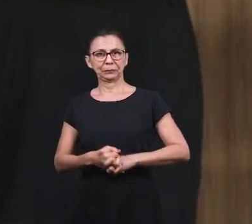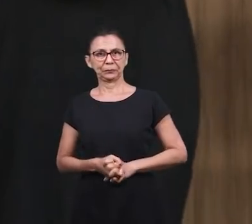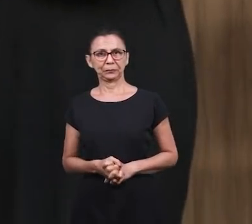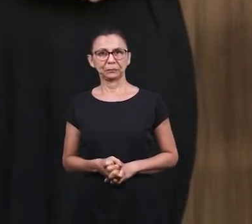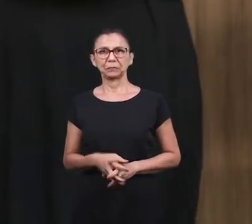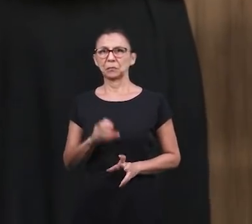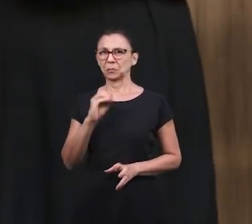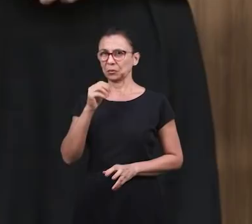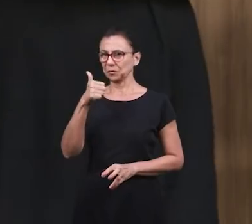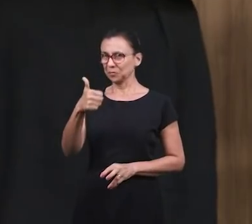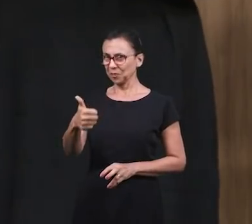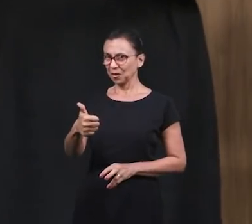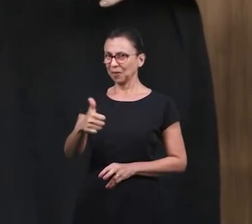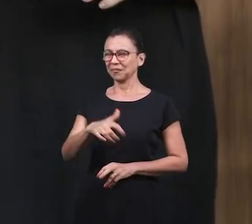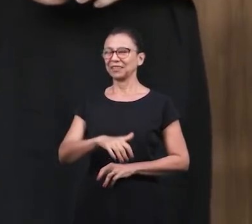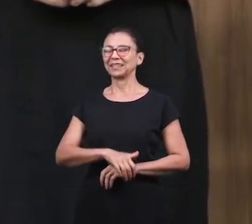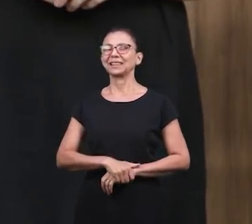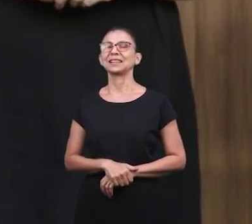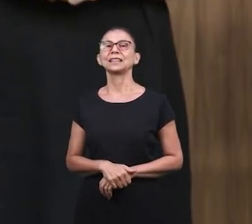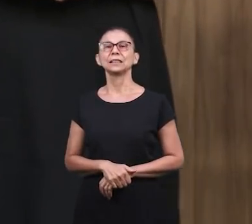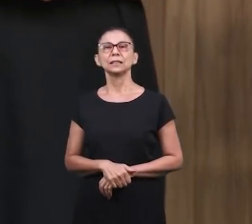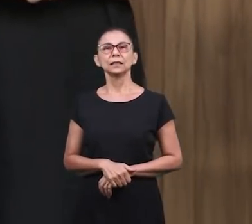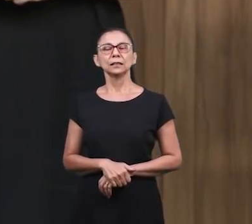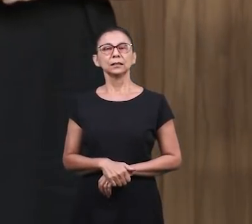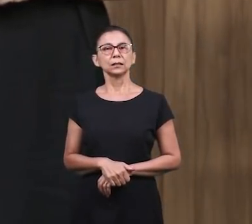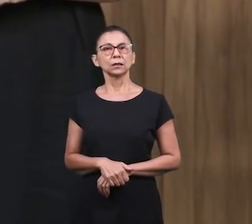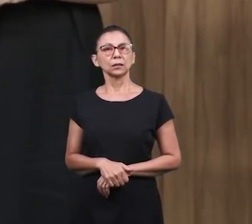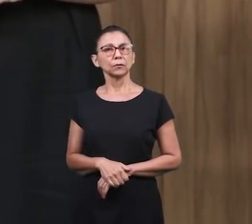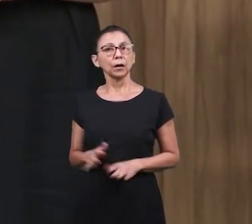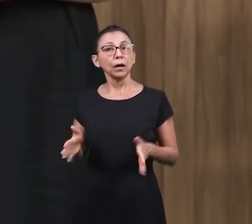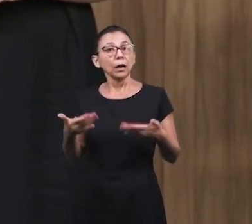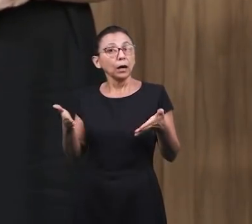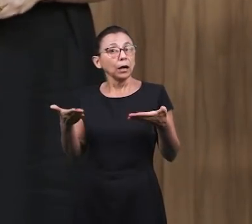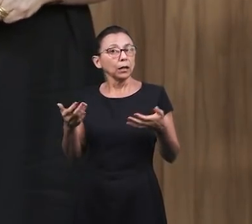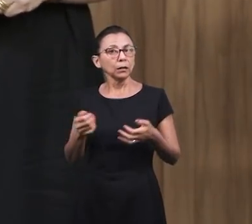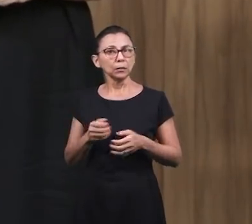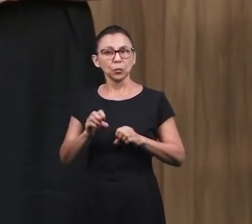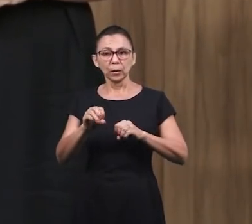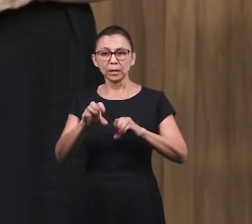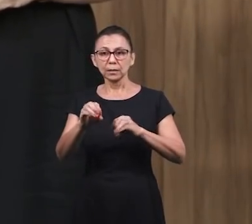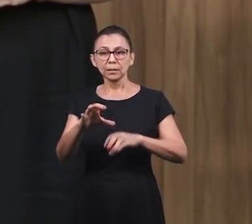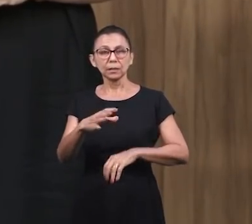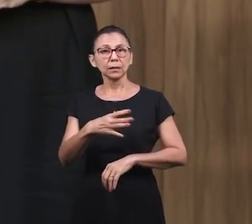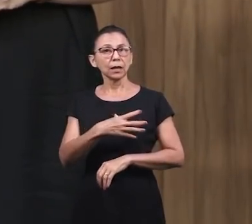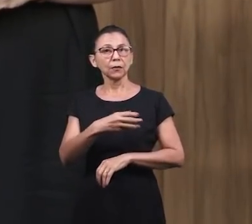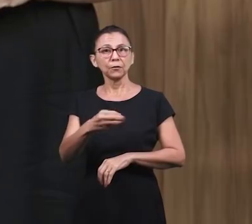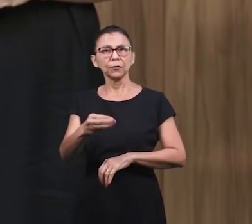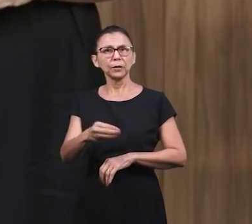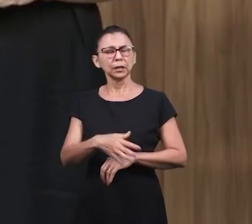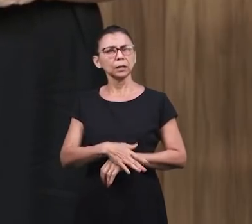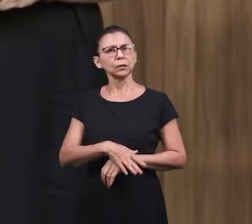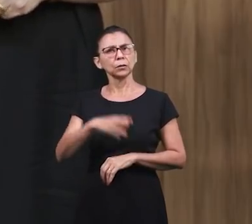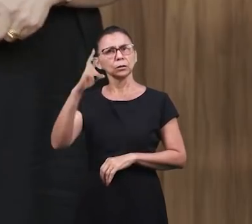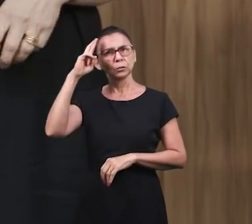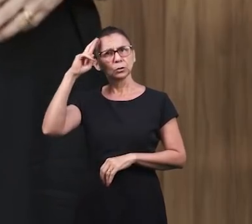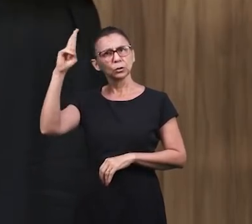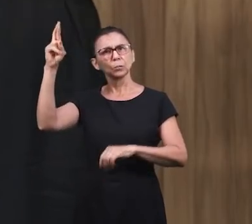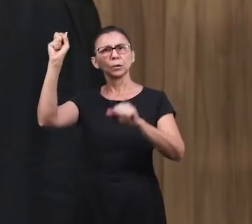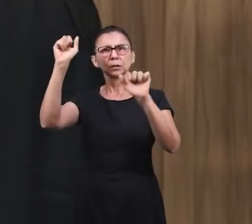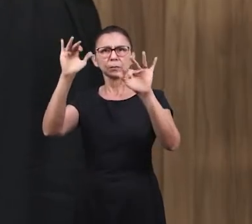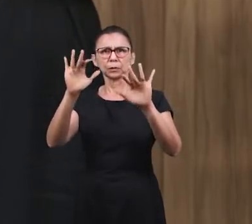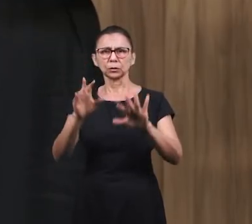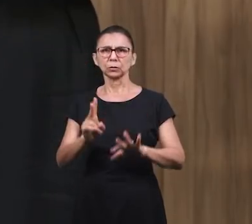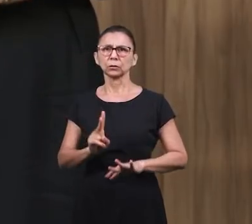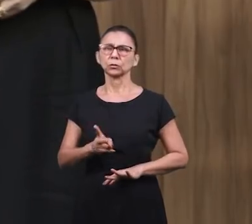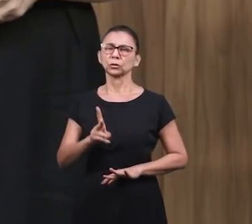Tenhamos bom ânimo na educação de nossos filhos. Que o Senhor possa permanecer nos abençoando com